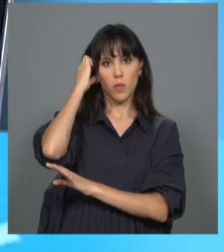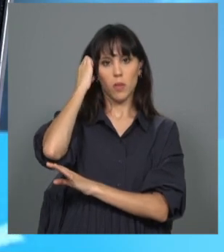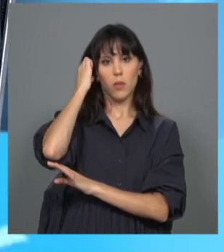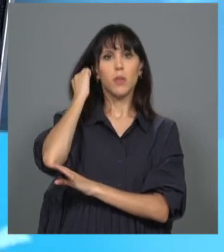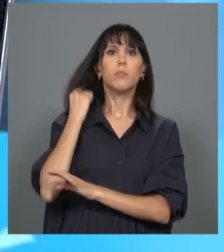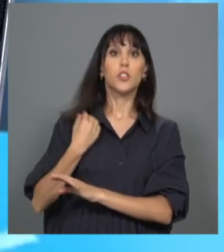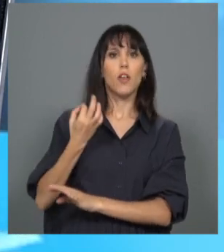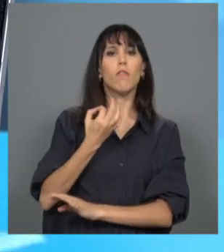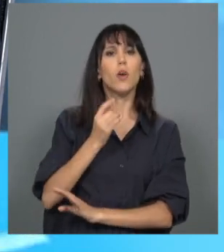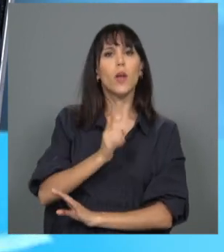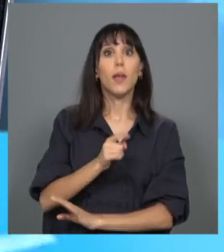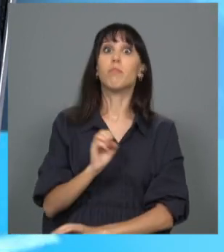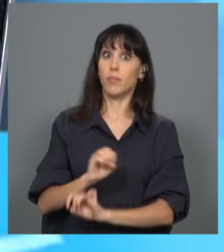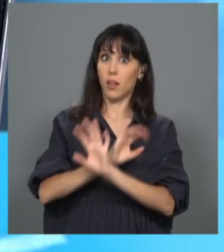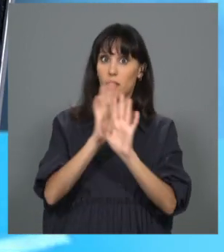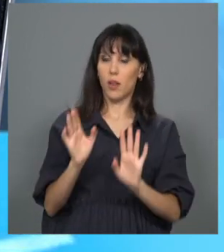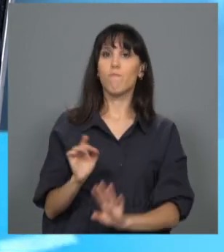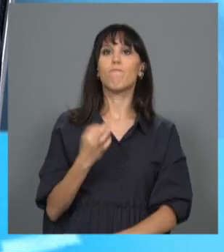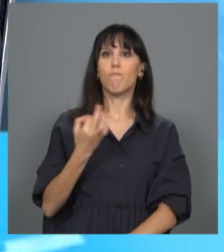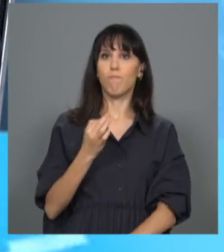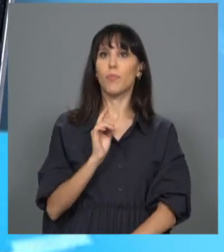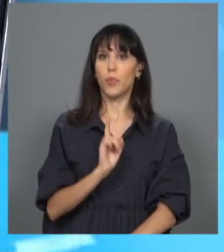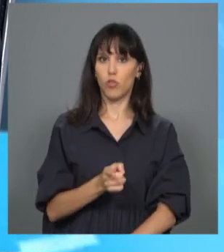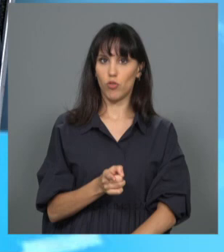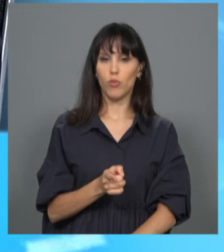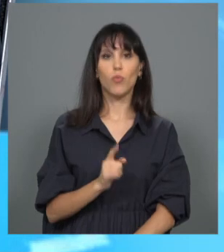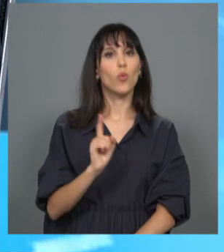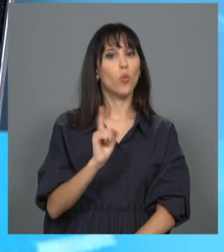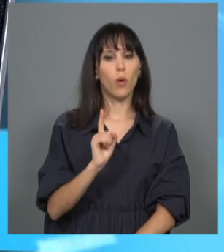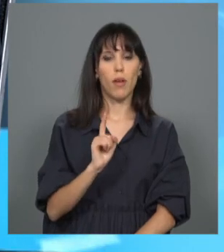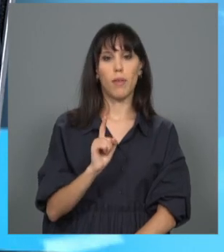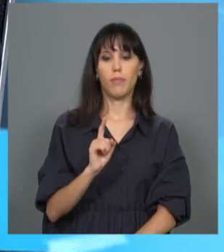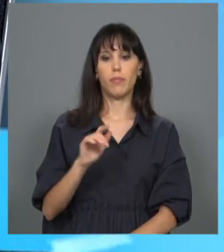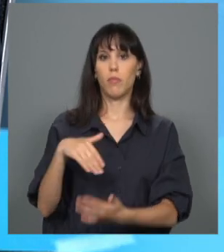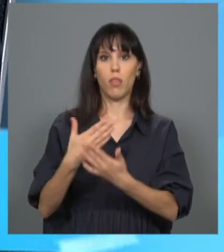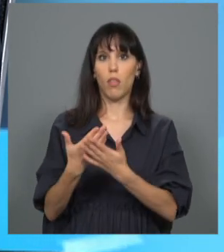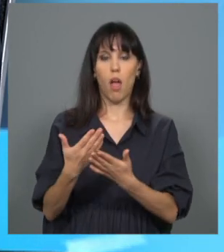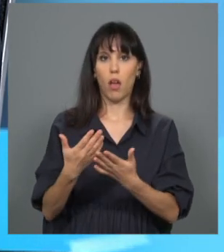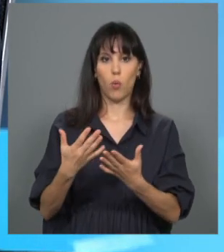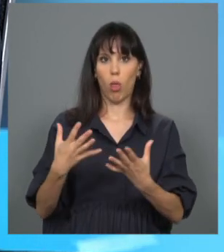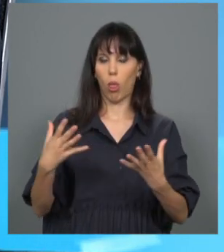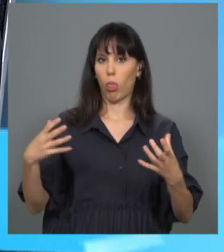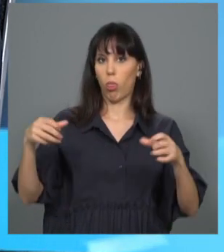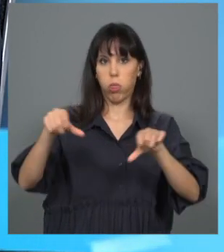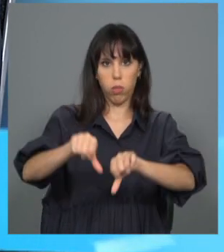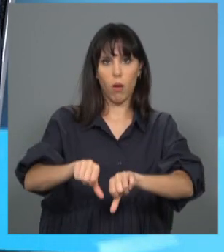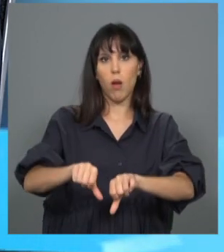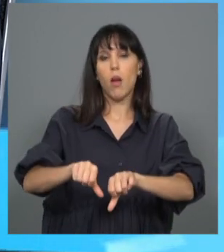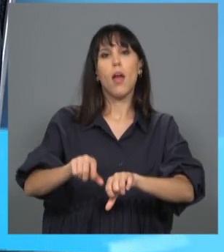facto? Exatamente. O que está aqui em causa não é o fim do mundo. E é um